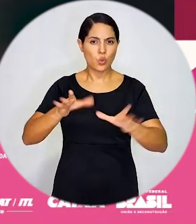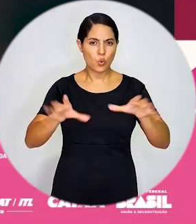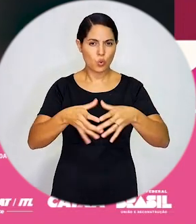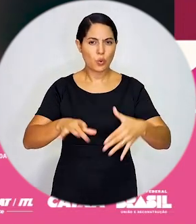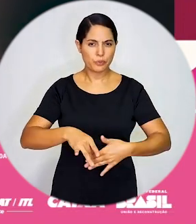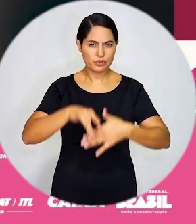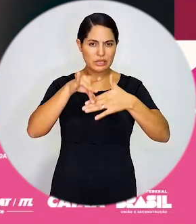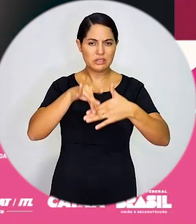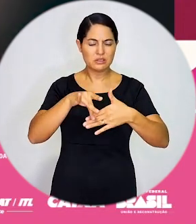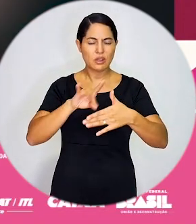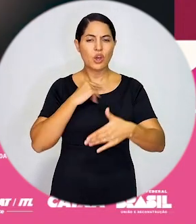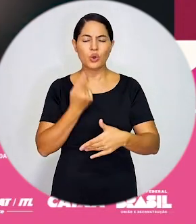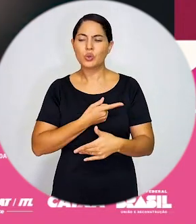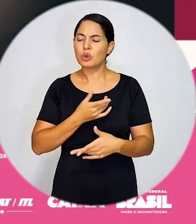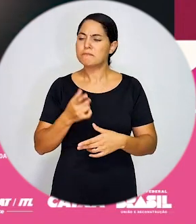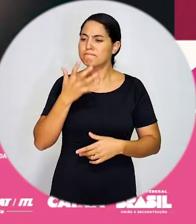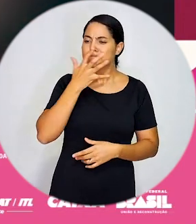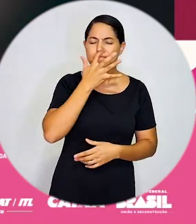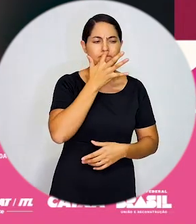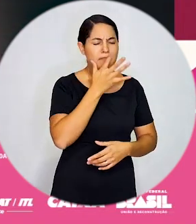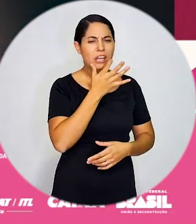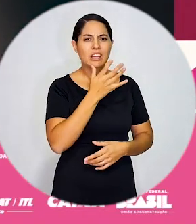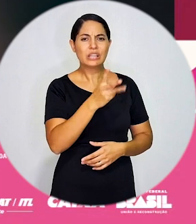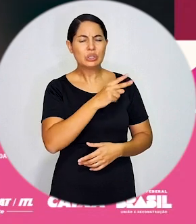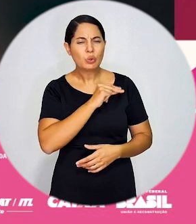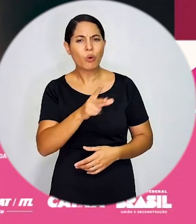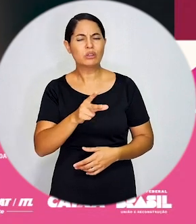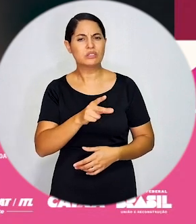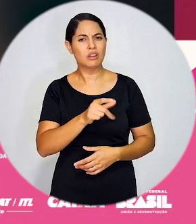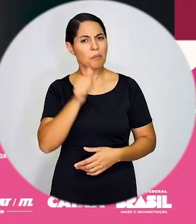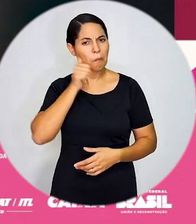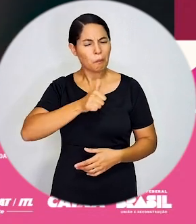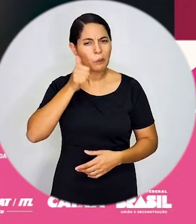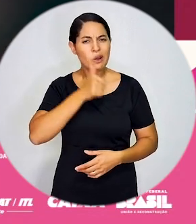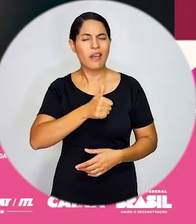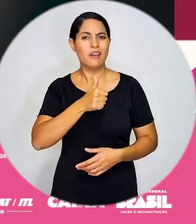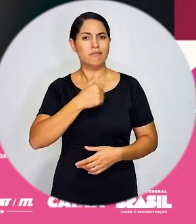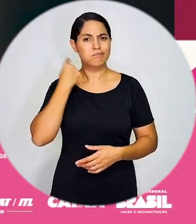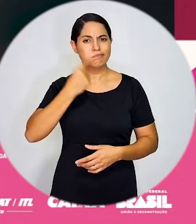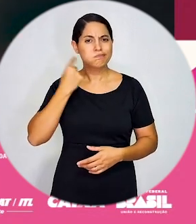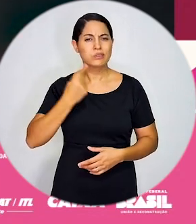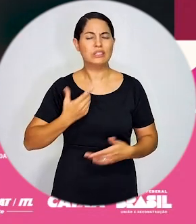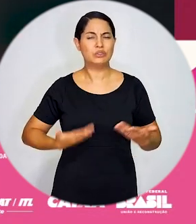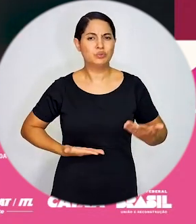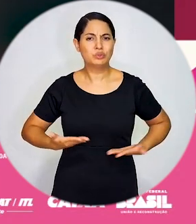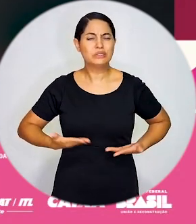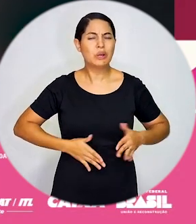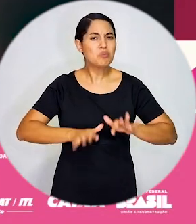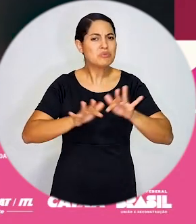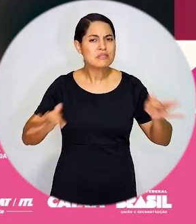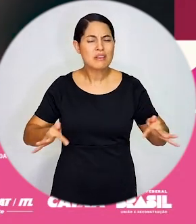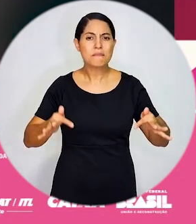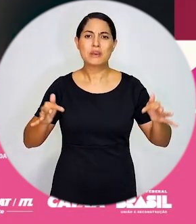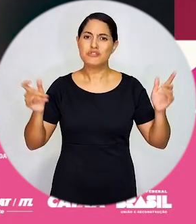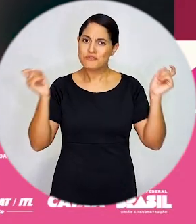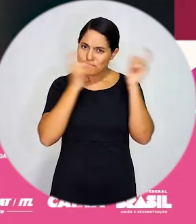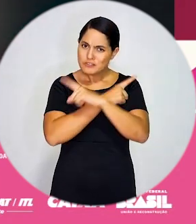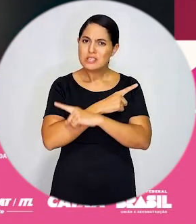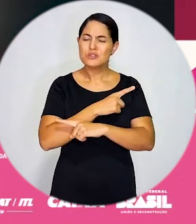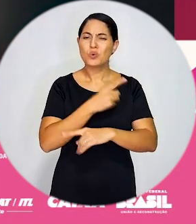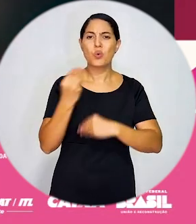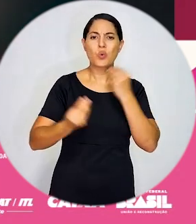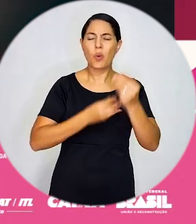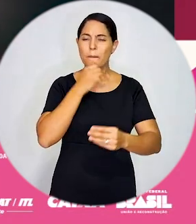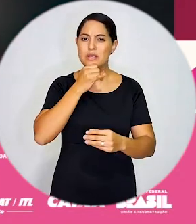reúne em colégios, nós percebemos o quanto as mulheres têm dificuldade de exercer algo tão simples, que é